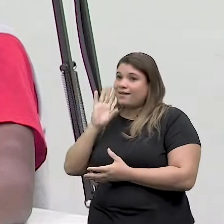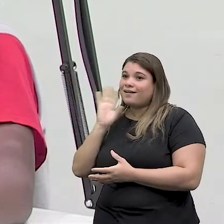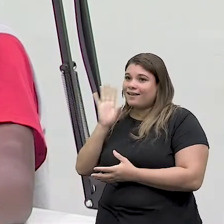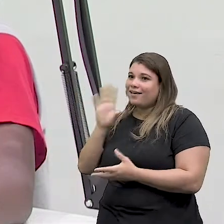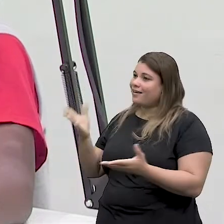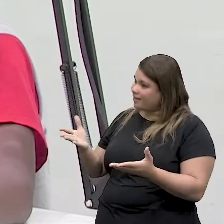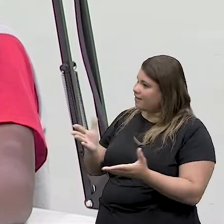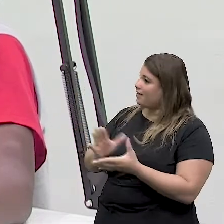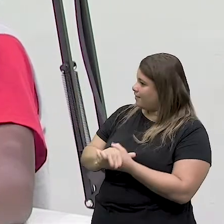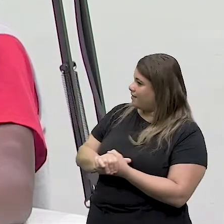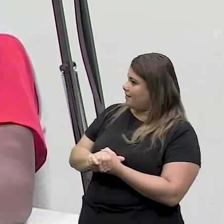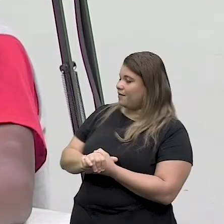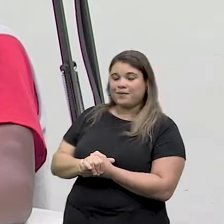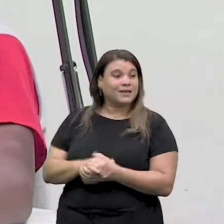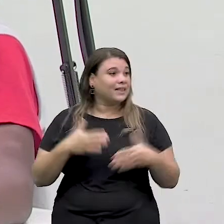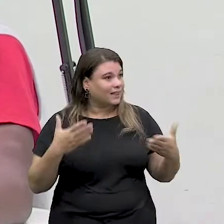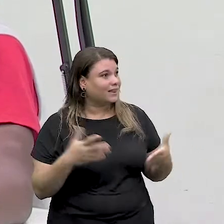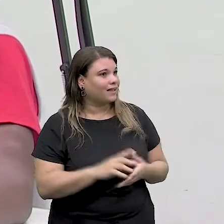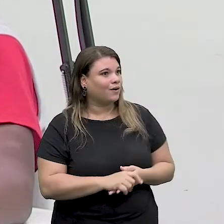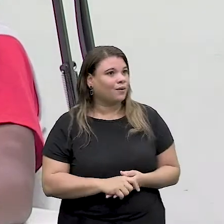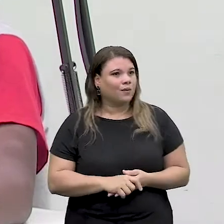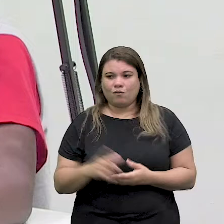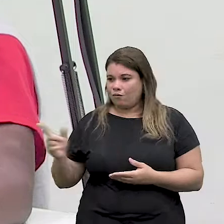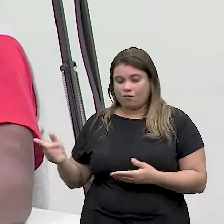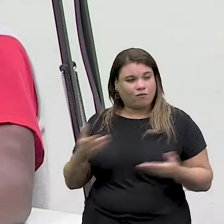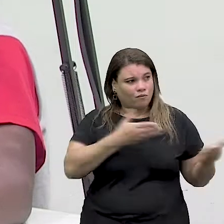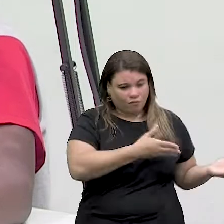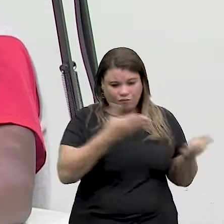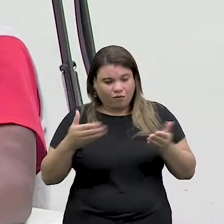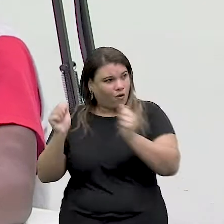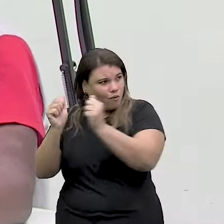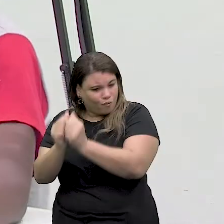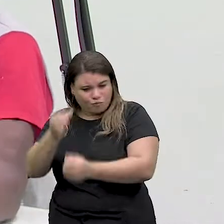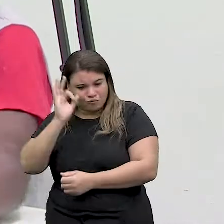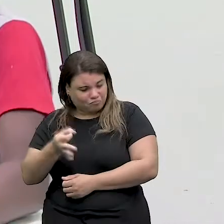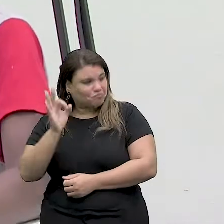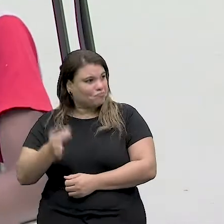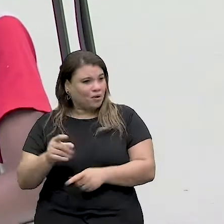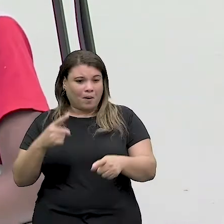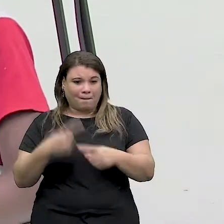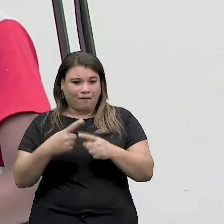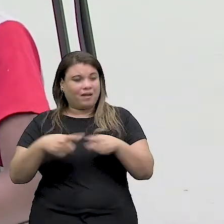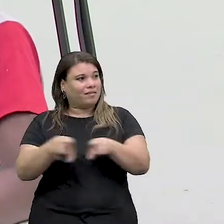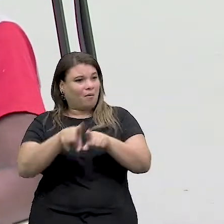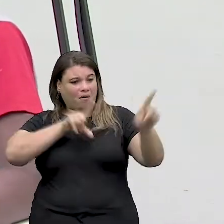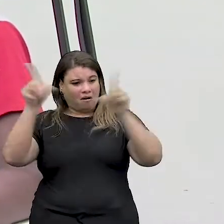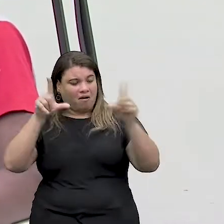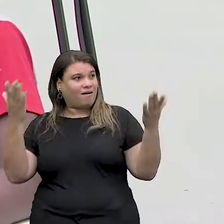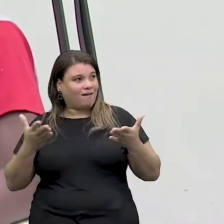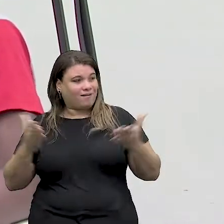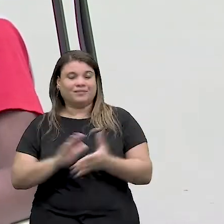nossos estudantes. Então ele está no lugar certo, viu, Rian? Pode comandar o nosso SMEDPod. Professor, diz-lhe